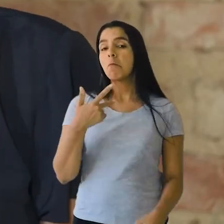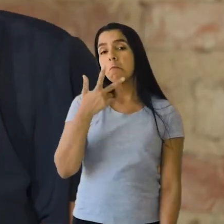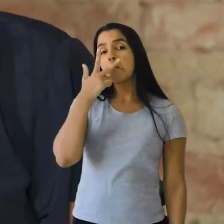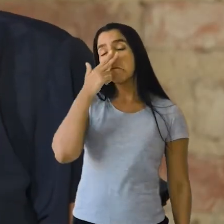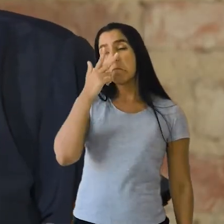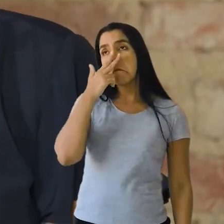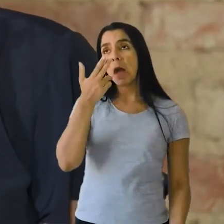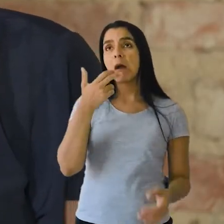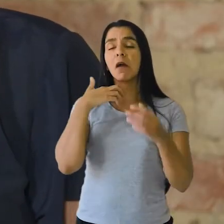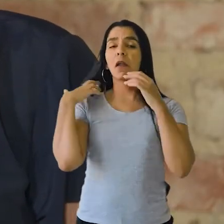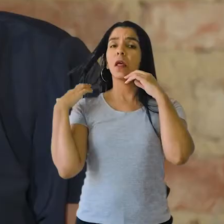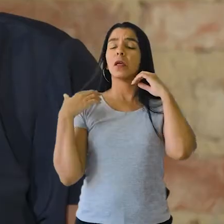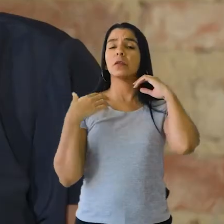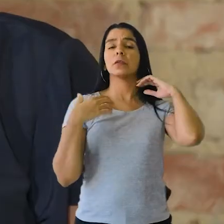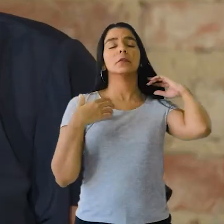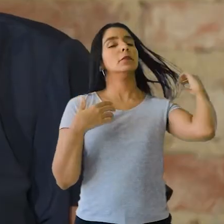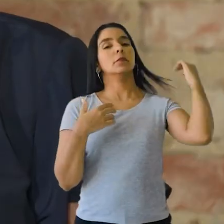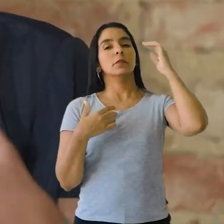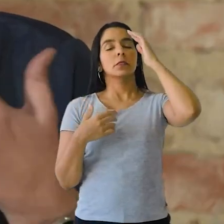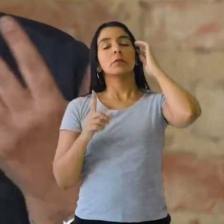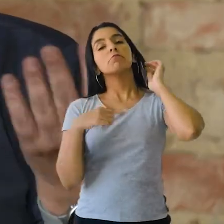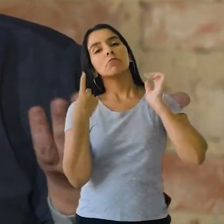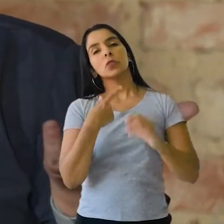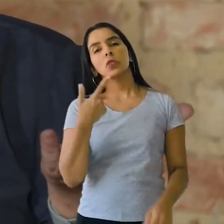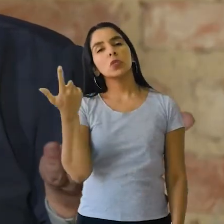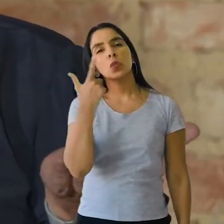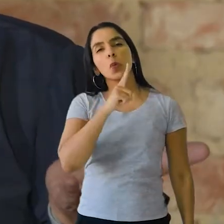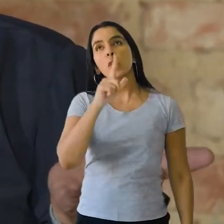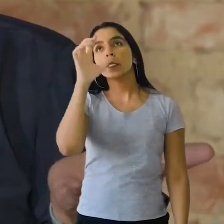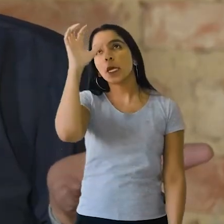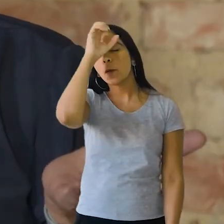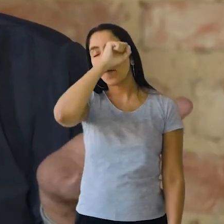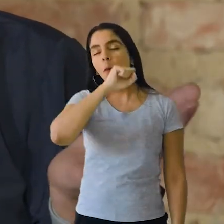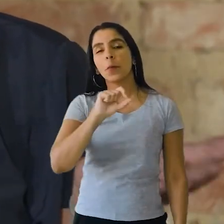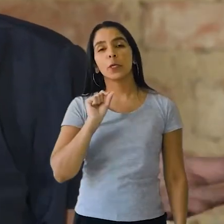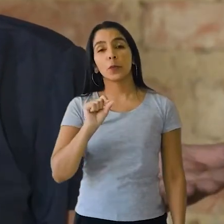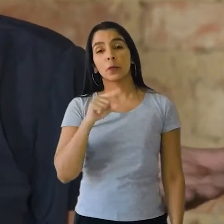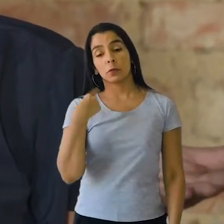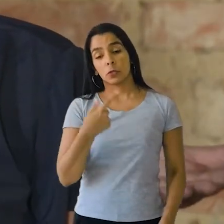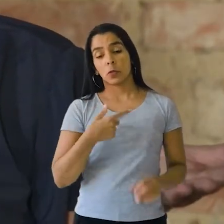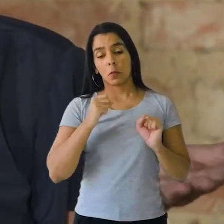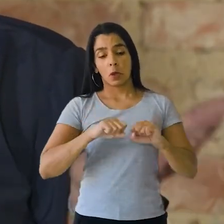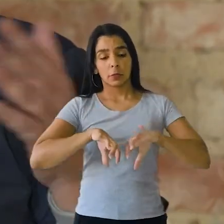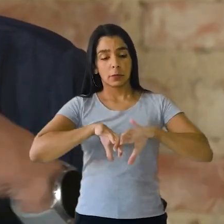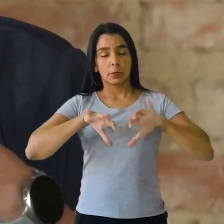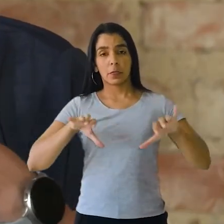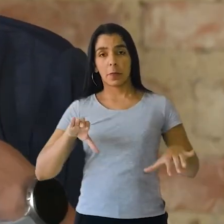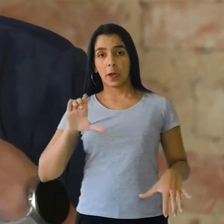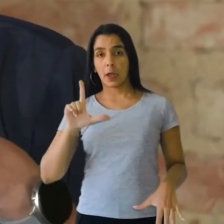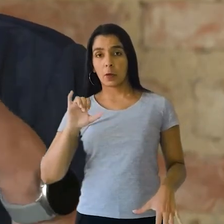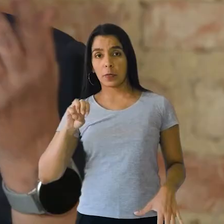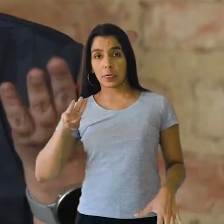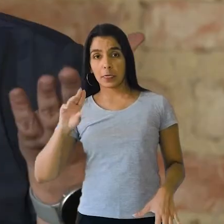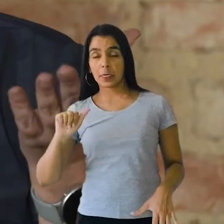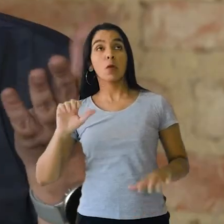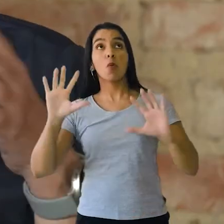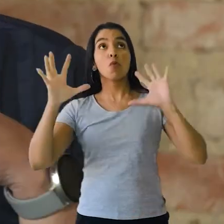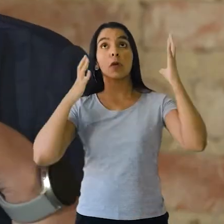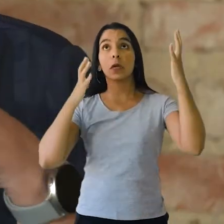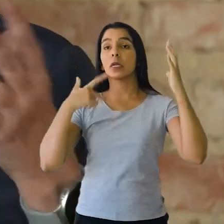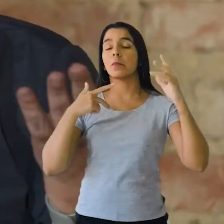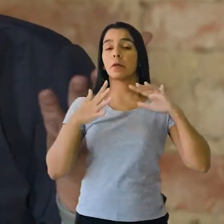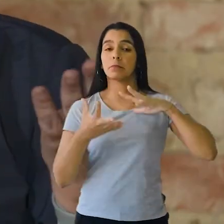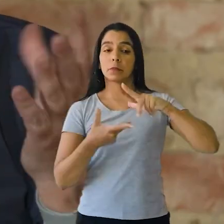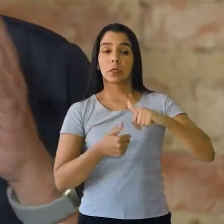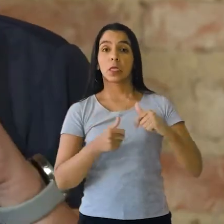Bom, de alguma forma, então, me parece que a gente consegue compreender que a gente pode